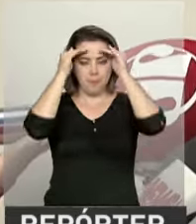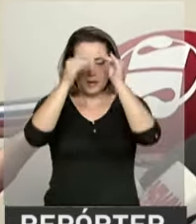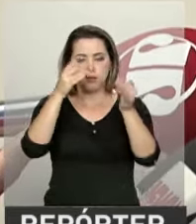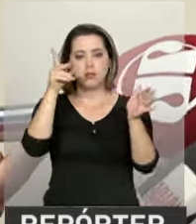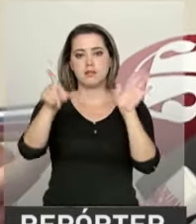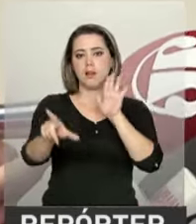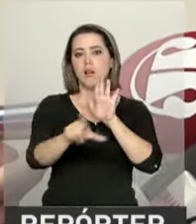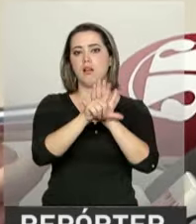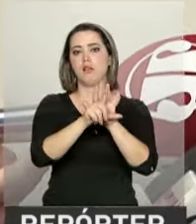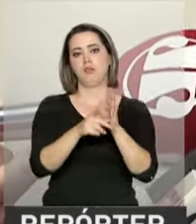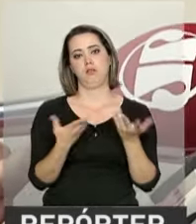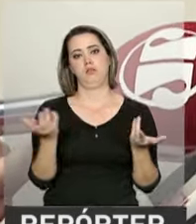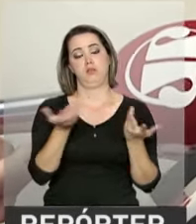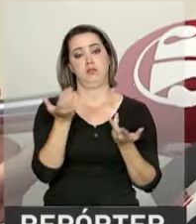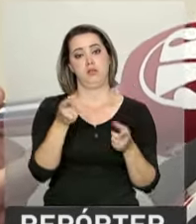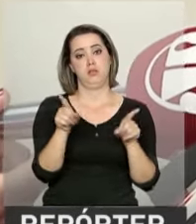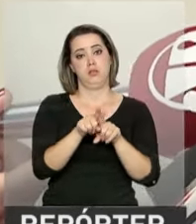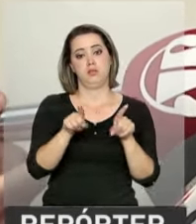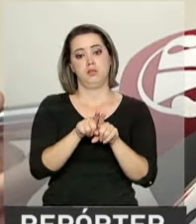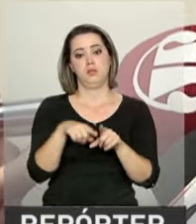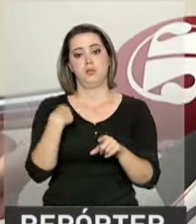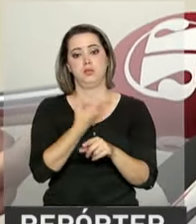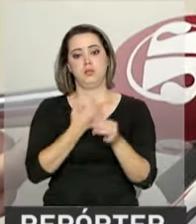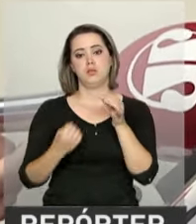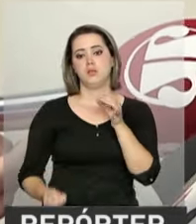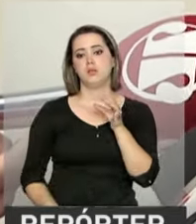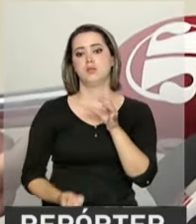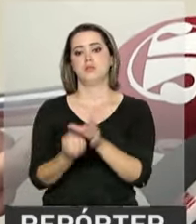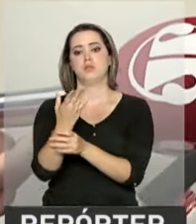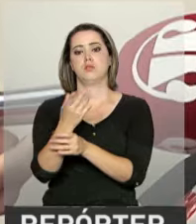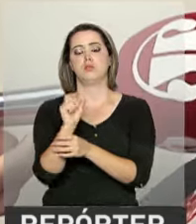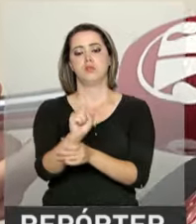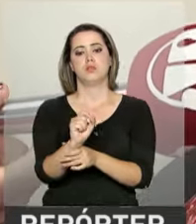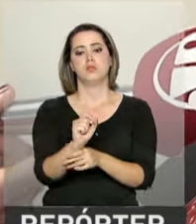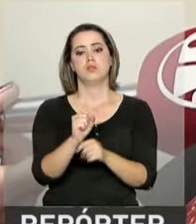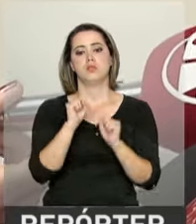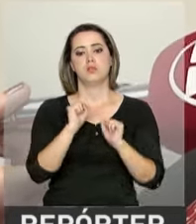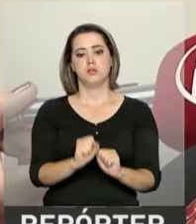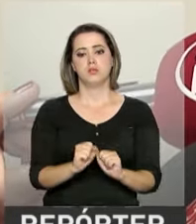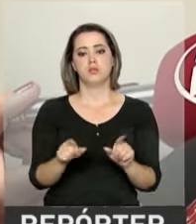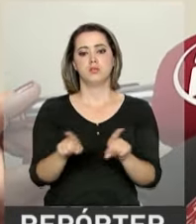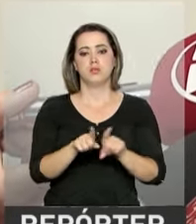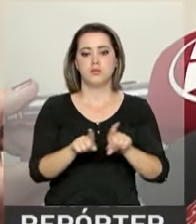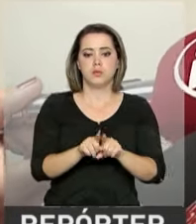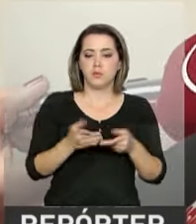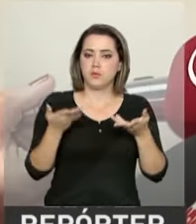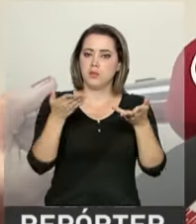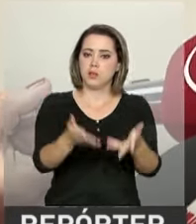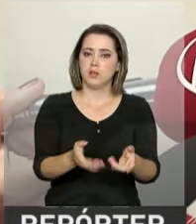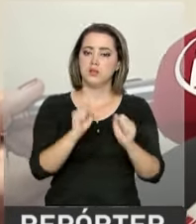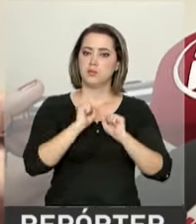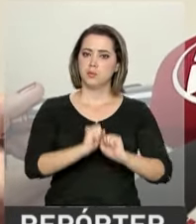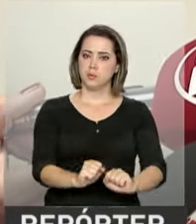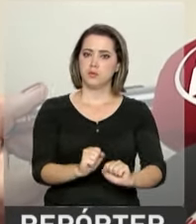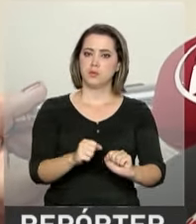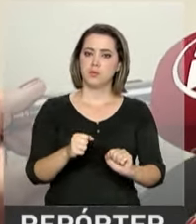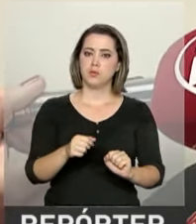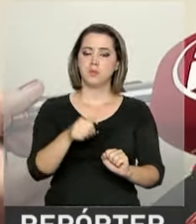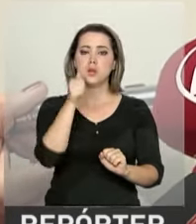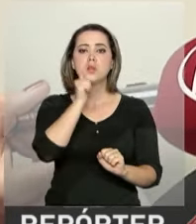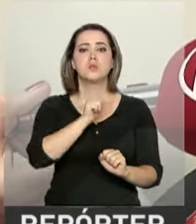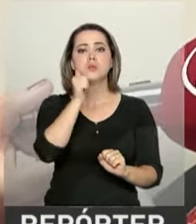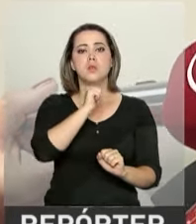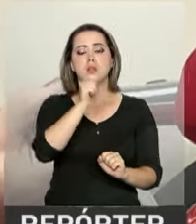feita. Agora eu quero também que nós criemos meios para que nós levemos também esta possibilidade para as mulheres